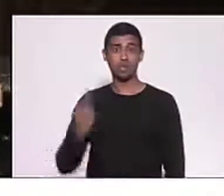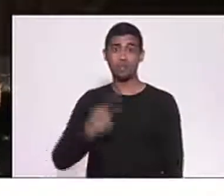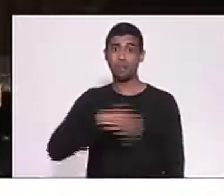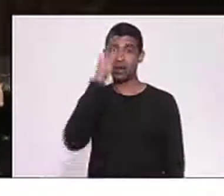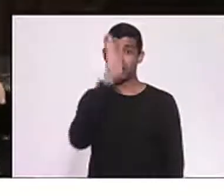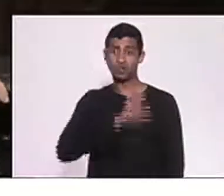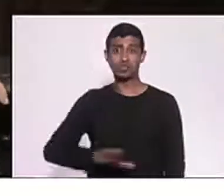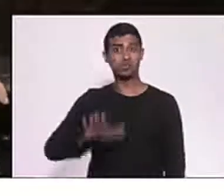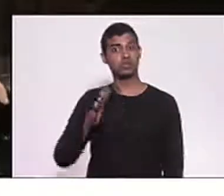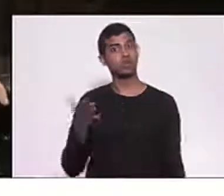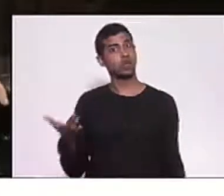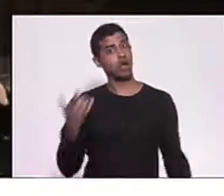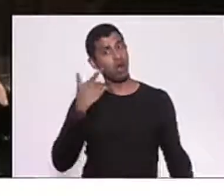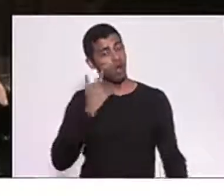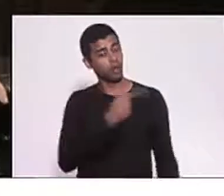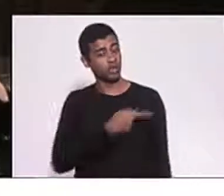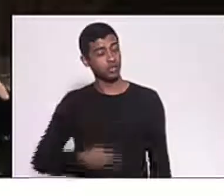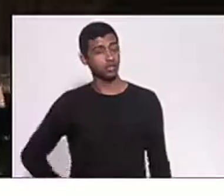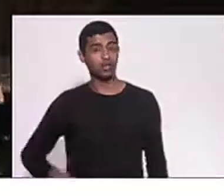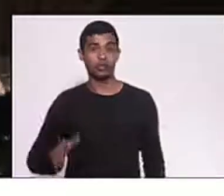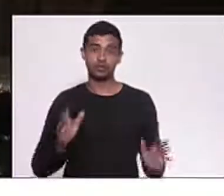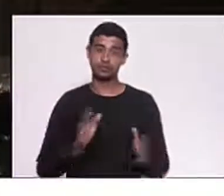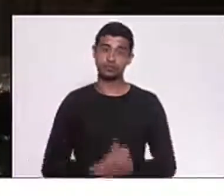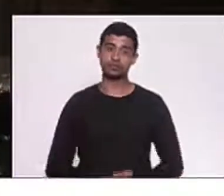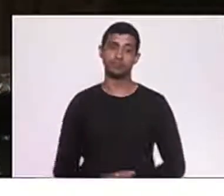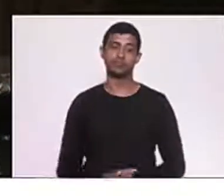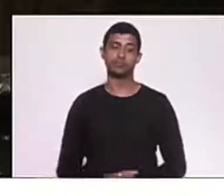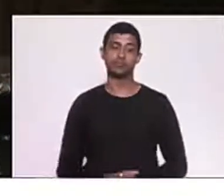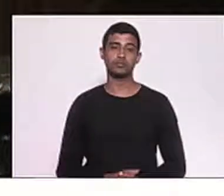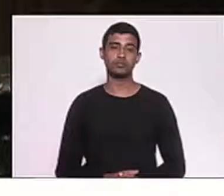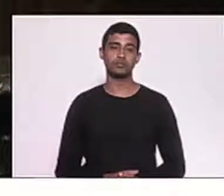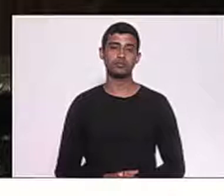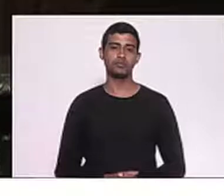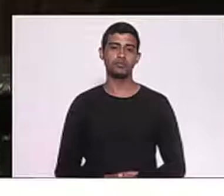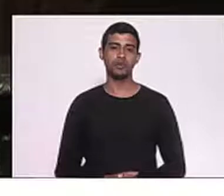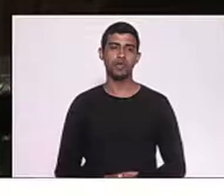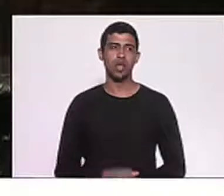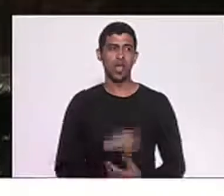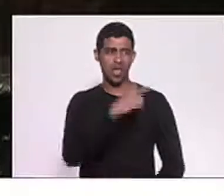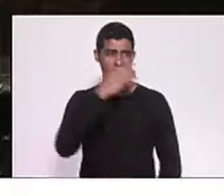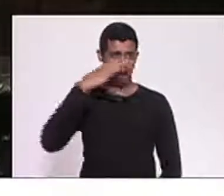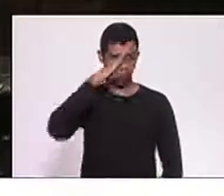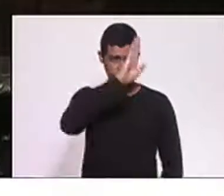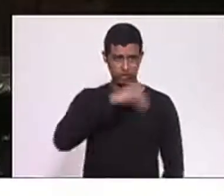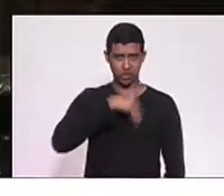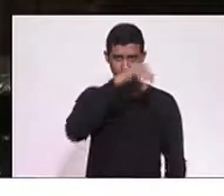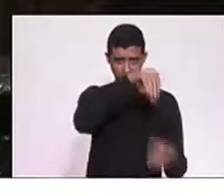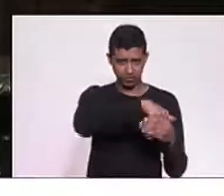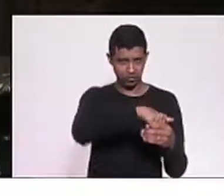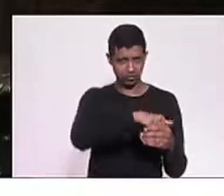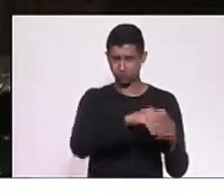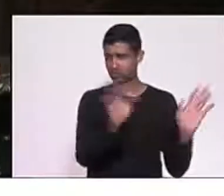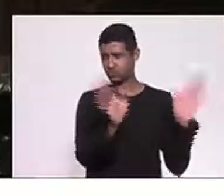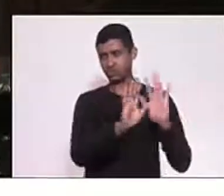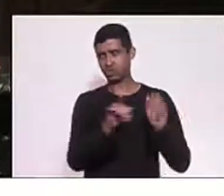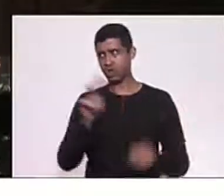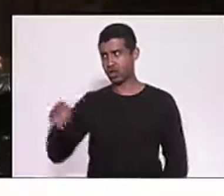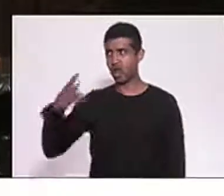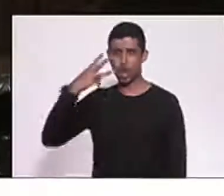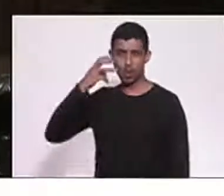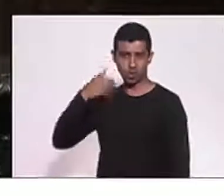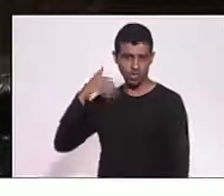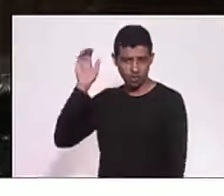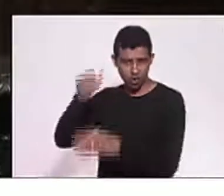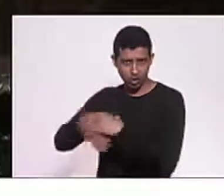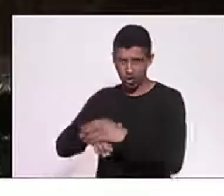República. E olha, senhor presidente, que não votei em Jair Bolsonaro nem o Wilson Witzel.